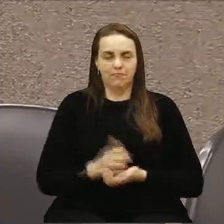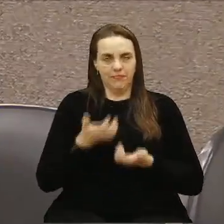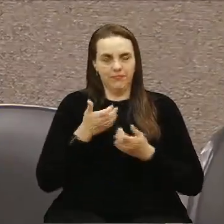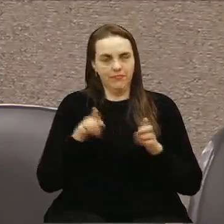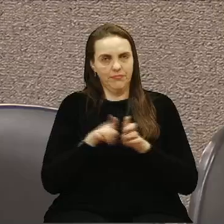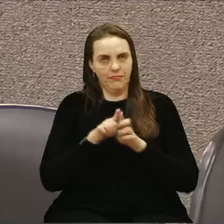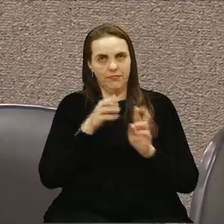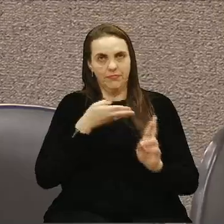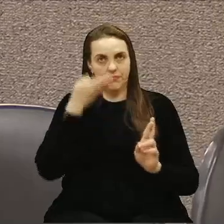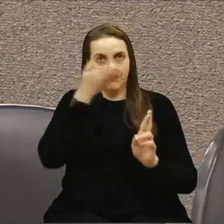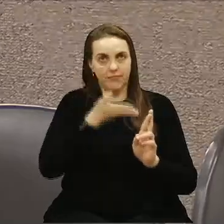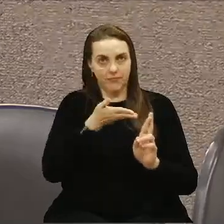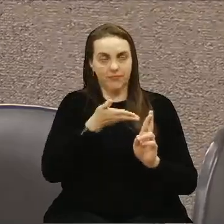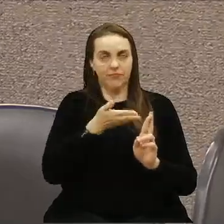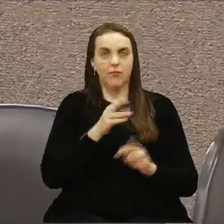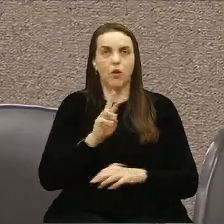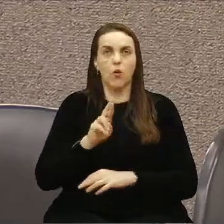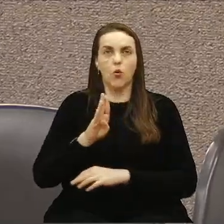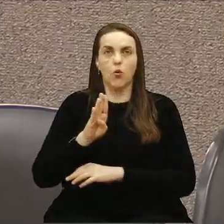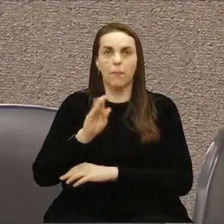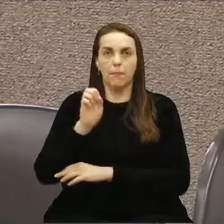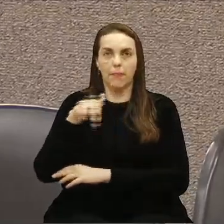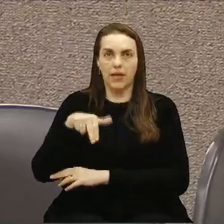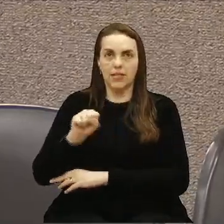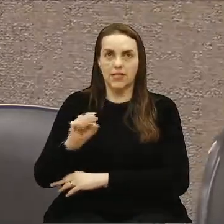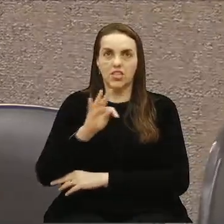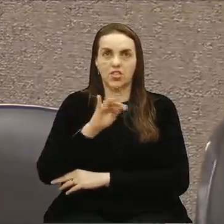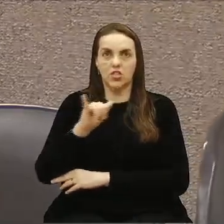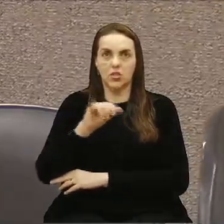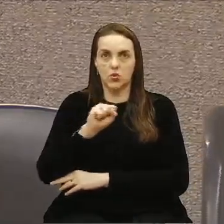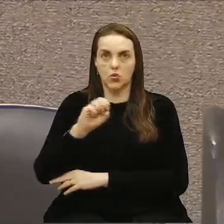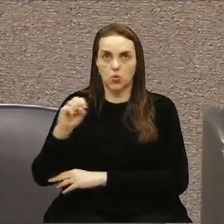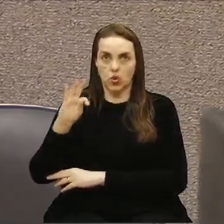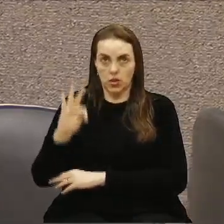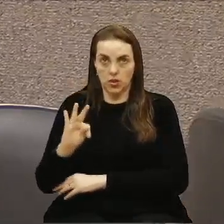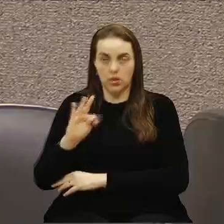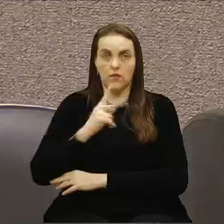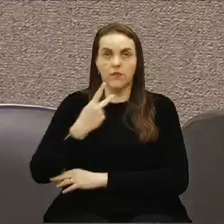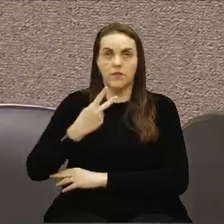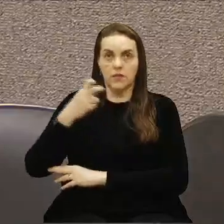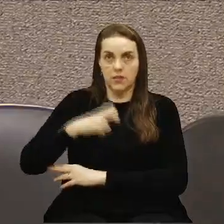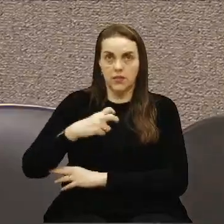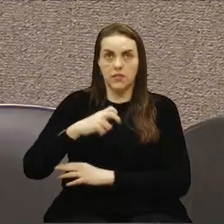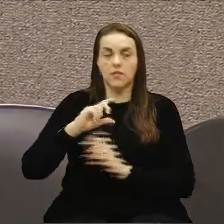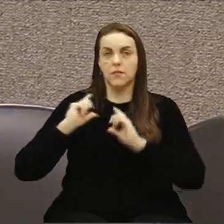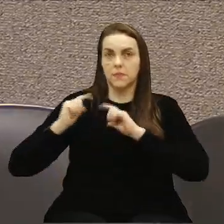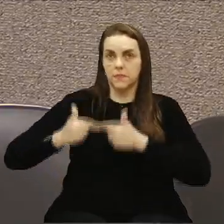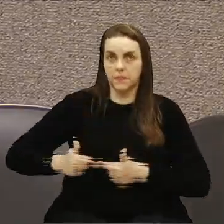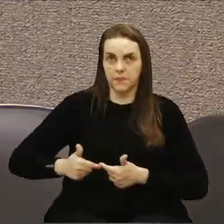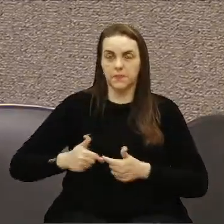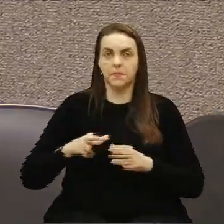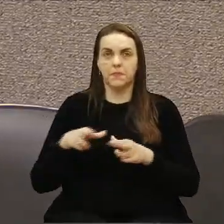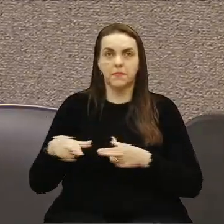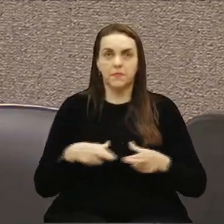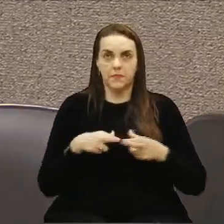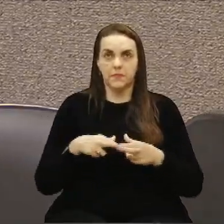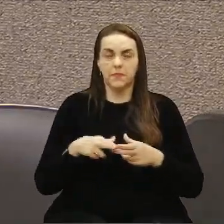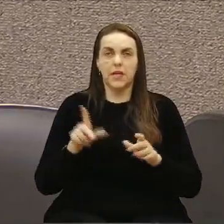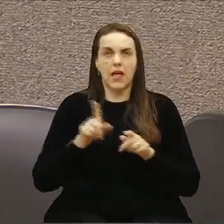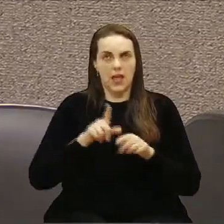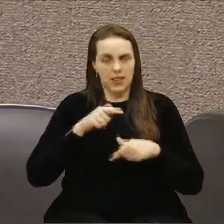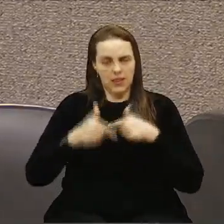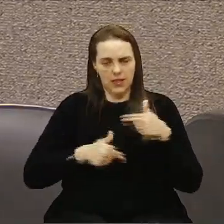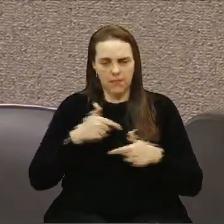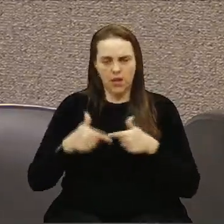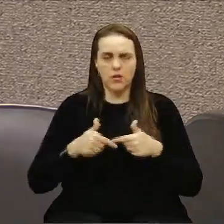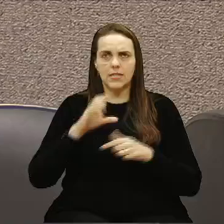referência, então, ao Rubens Tissot, por exemplo, que foi uma indicação aqui da 25ª Região Tradicionalista. Ele foi capataz de CTGs, lá do